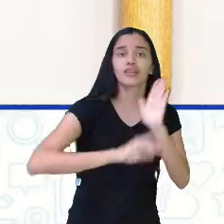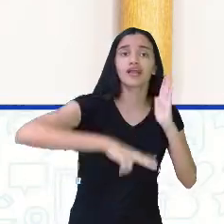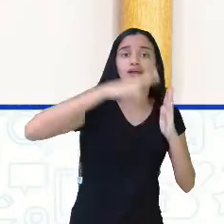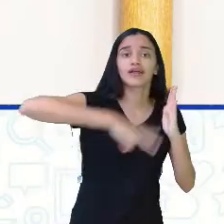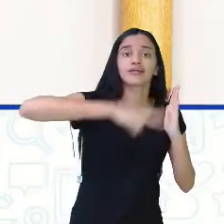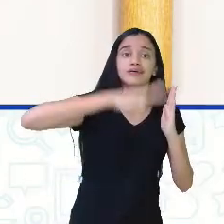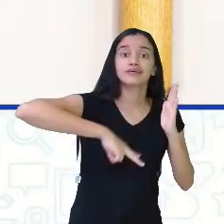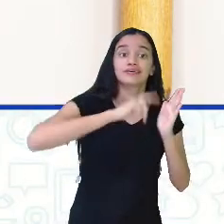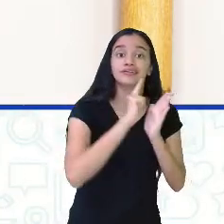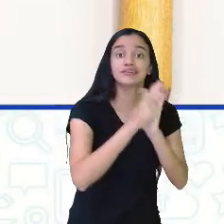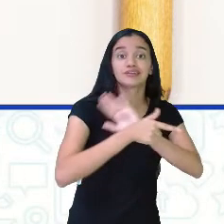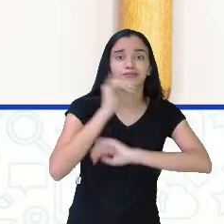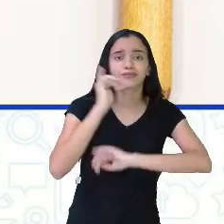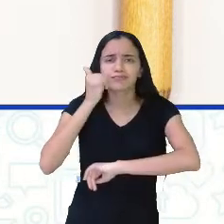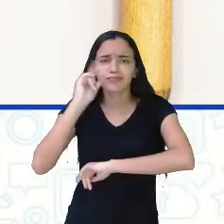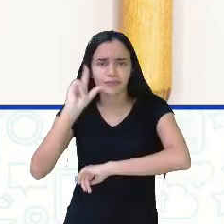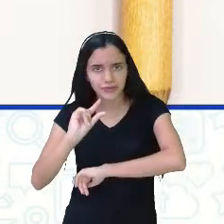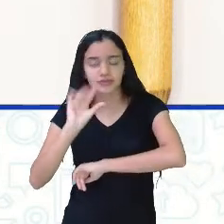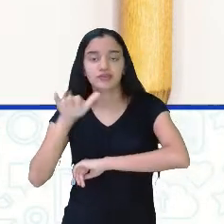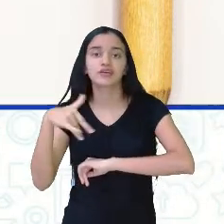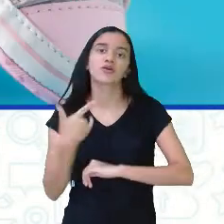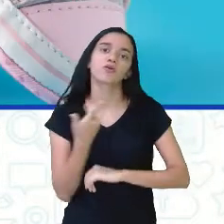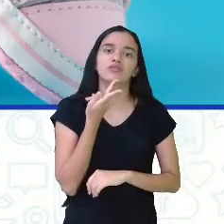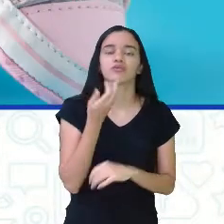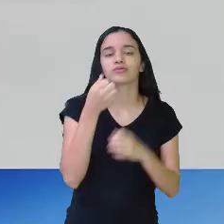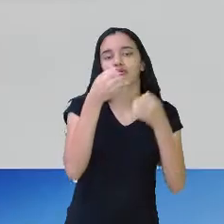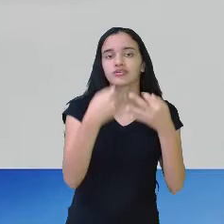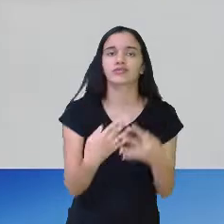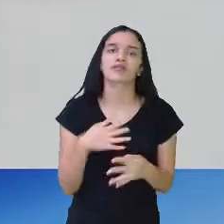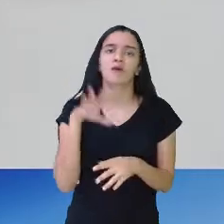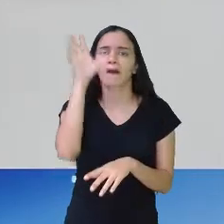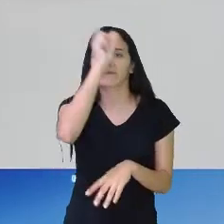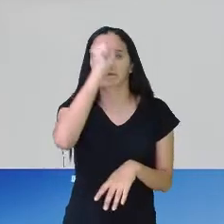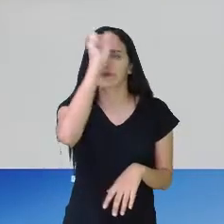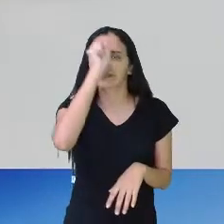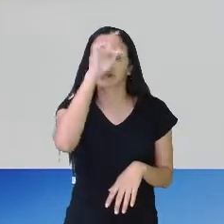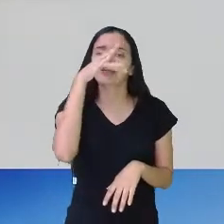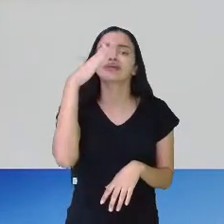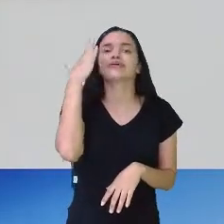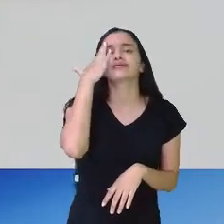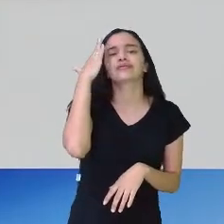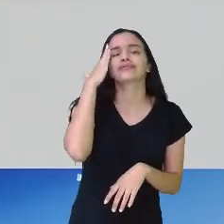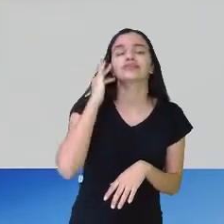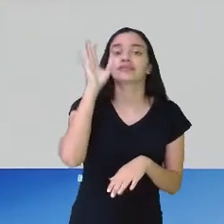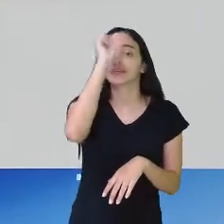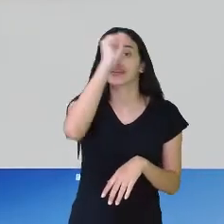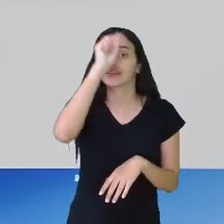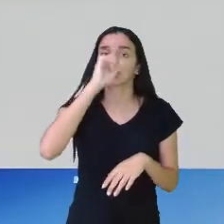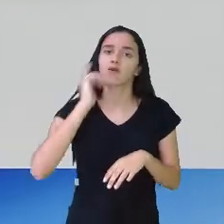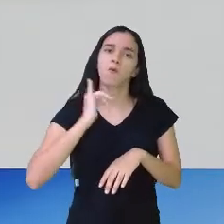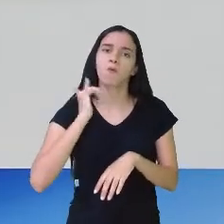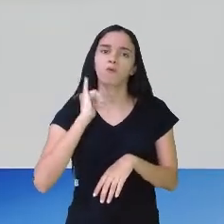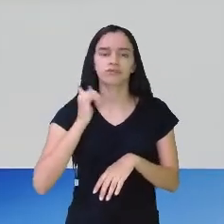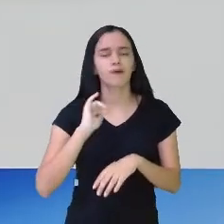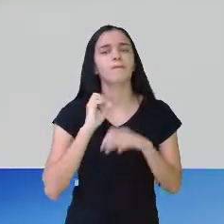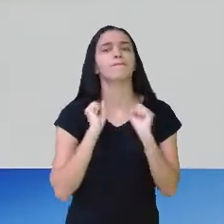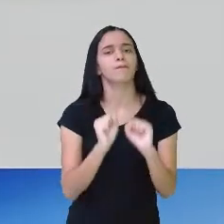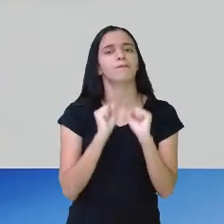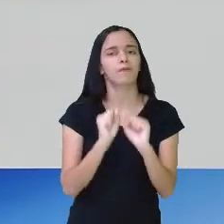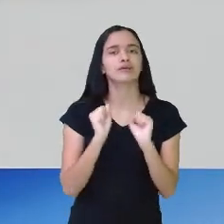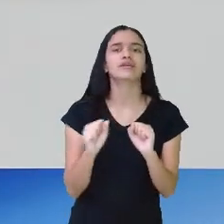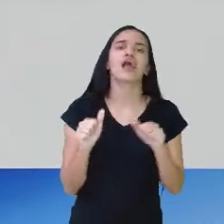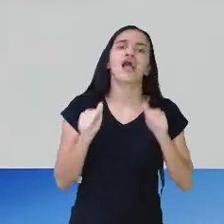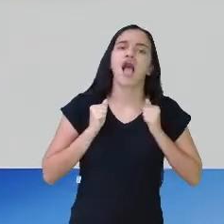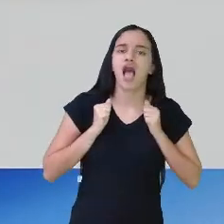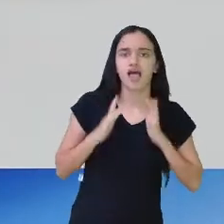gênero mini-conto. Então, quando eu digo a gente pode aprender, pode entender aqui uma narração, a gente pode. Tem uma